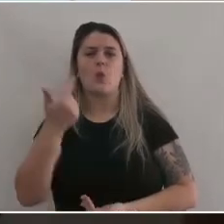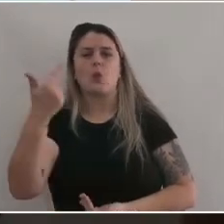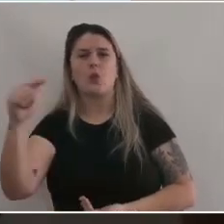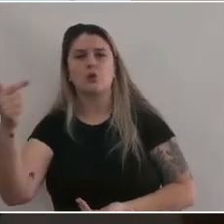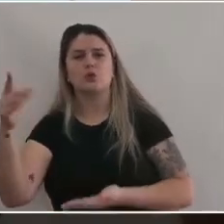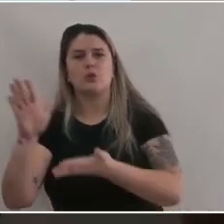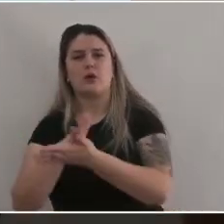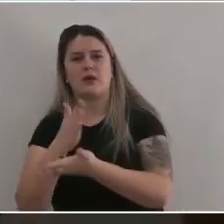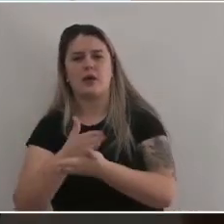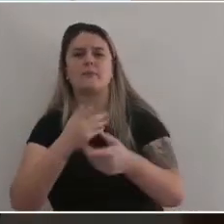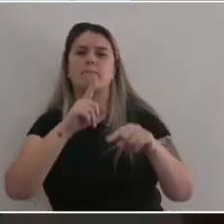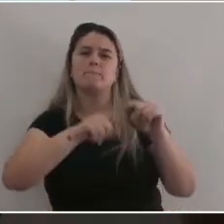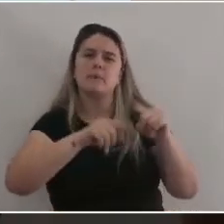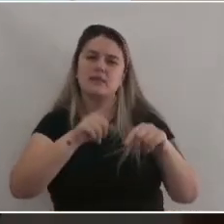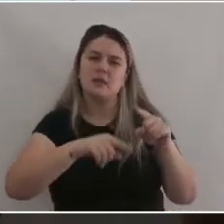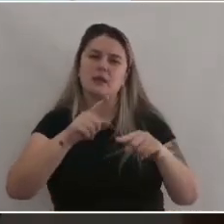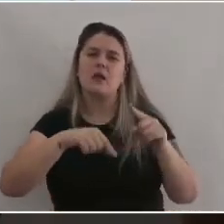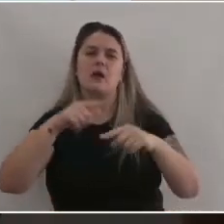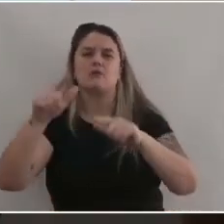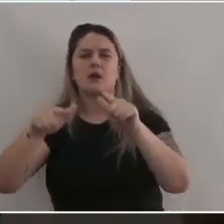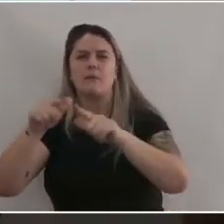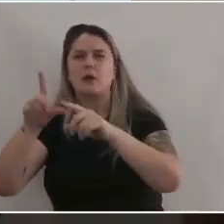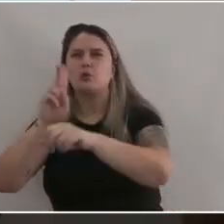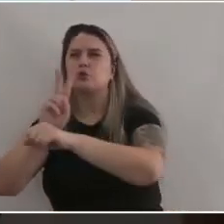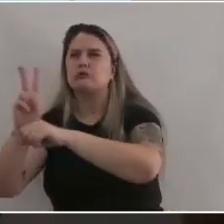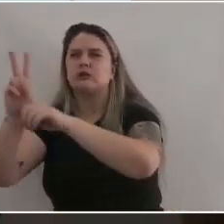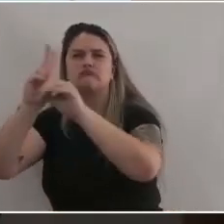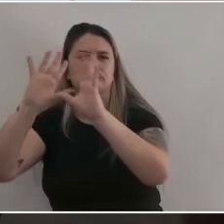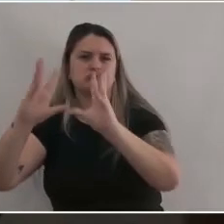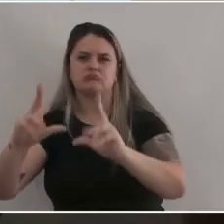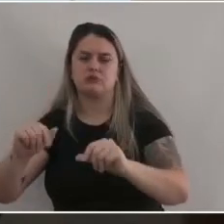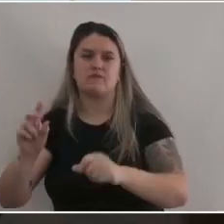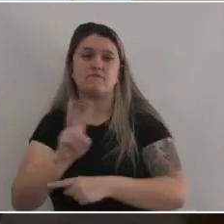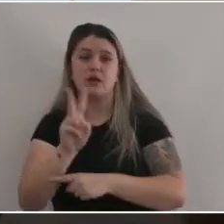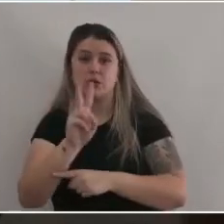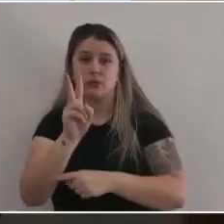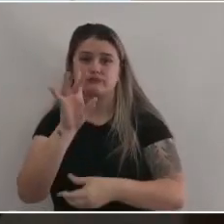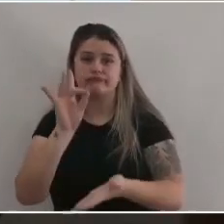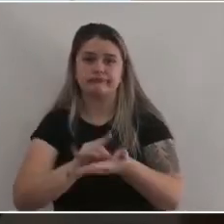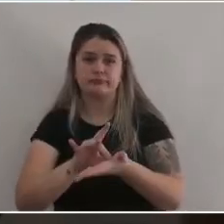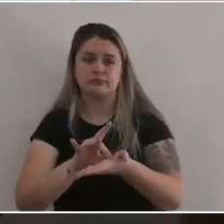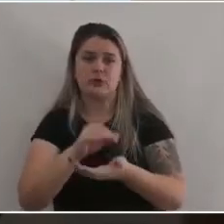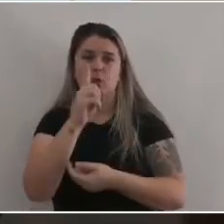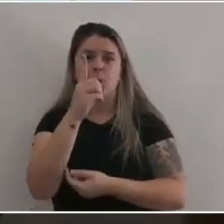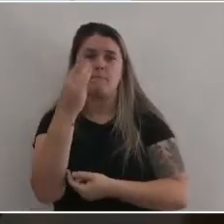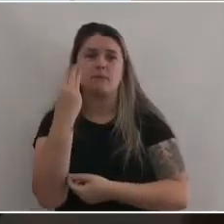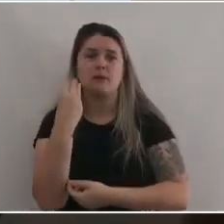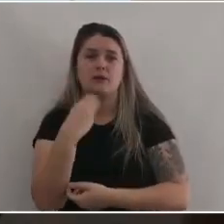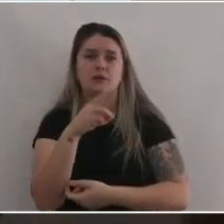despesas correntes, materiais, serviços, manutenção em geral. Fixado para o ano, R$